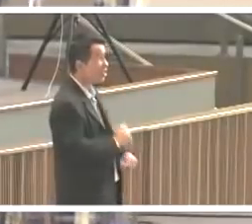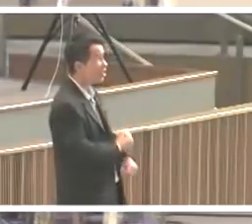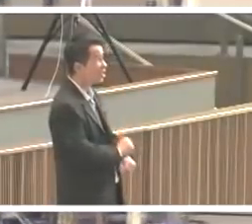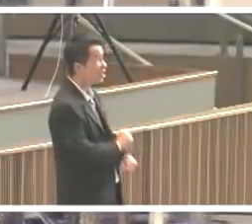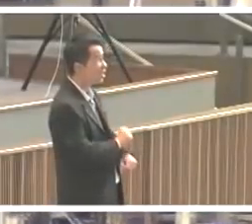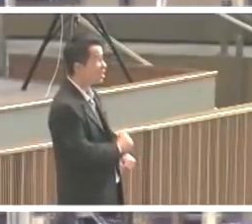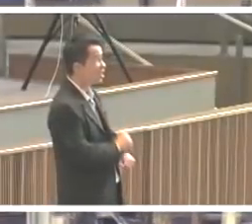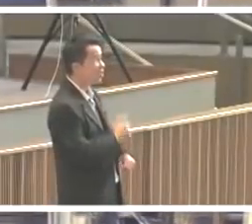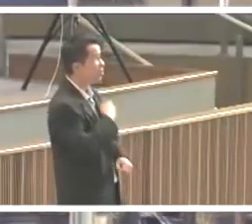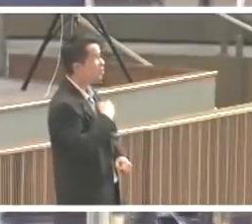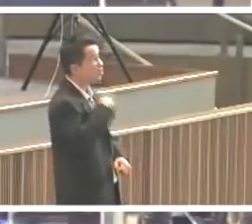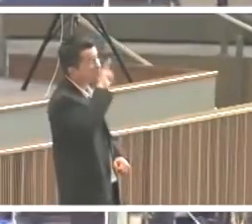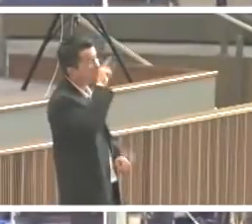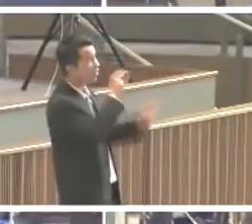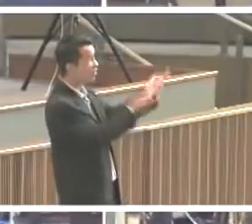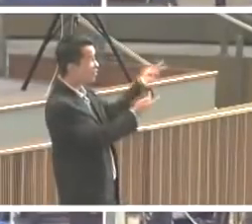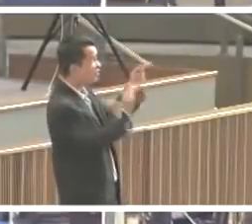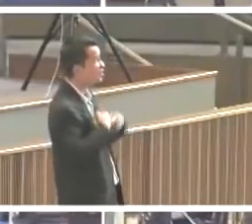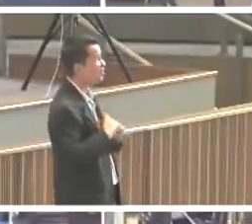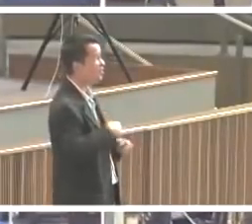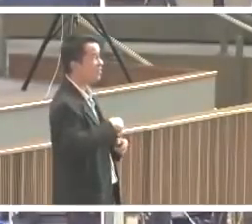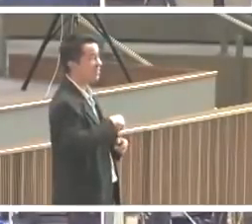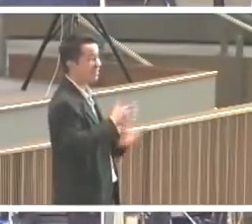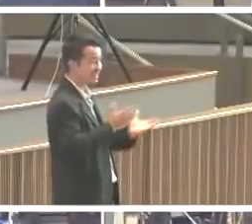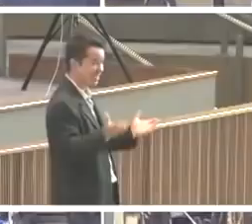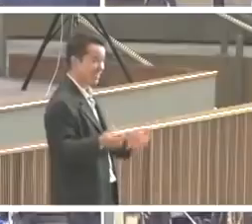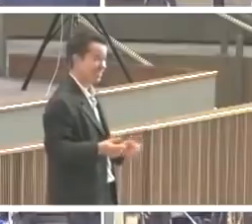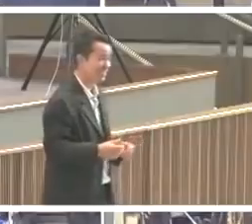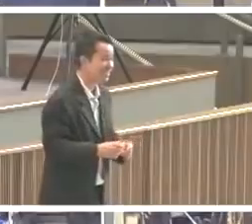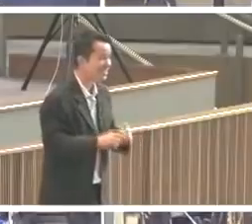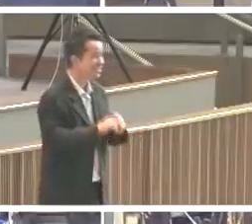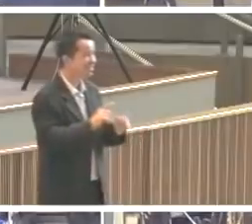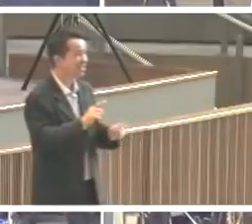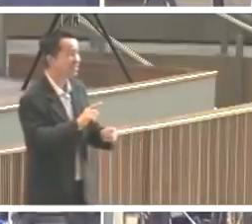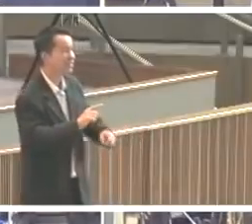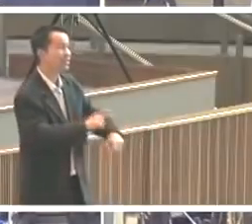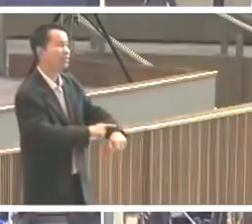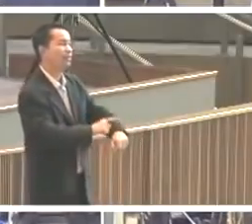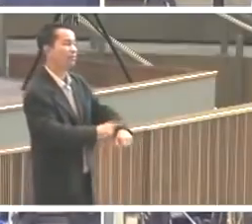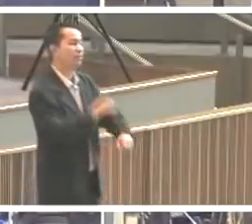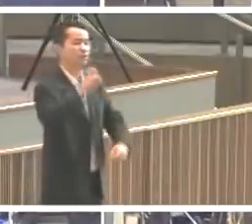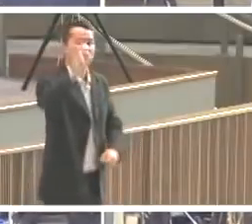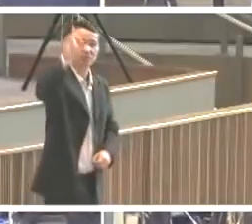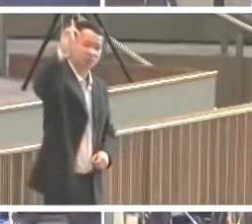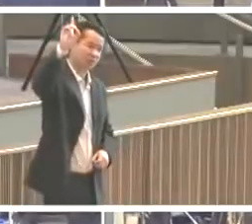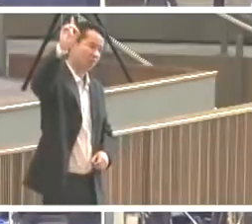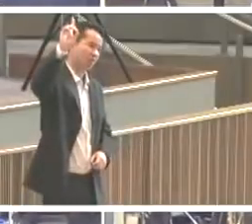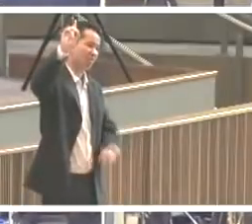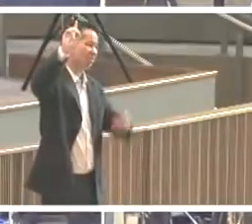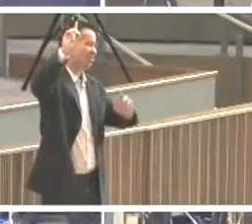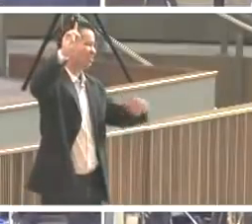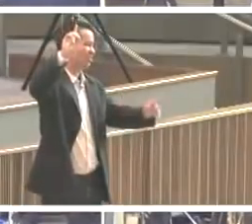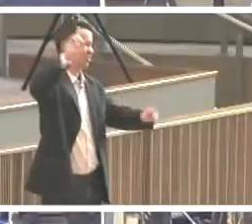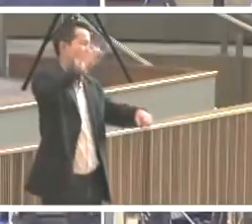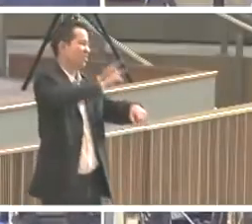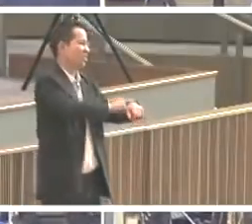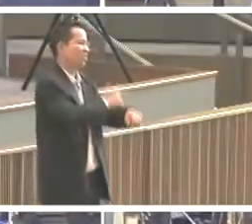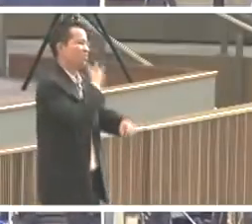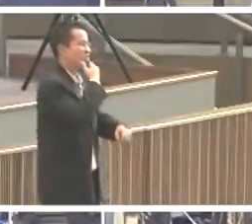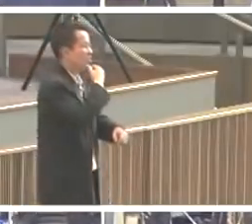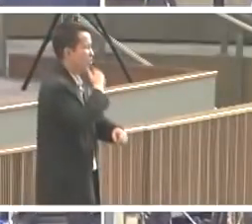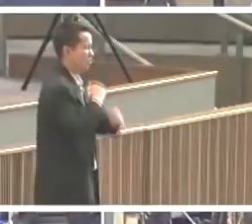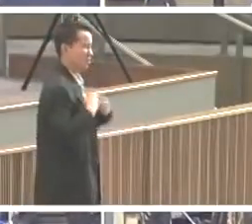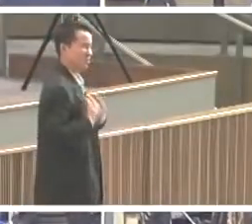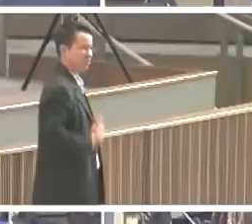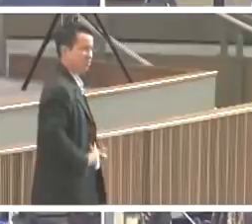Kairós de Deus vem de novo, e diz: olha, o que você está fazendo aí? Para com isso, eu continuo a ter um plano para a tua